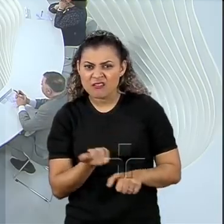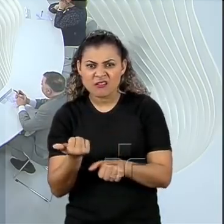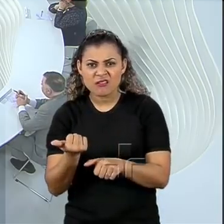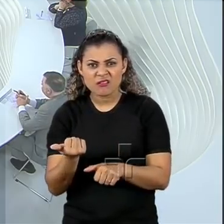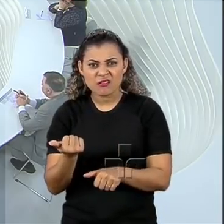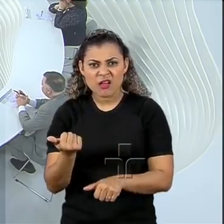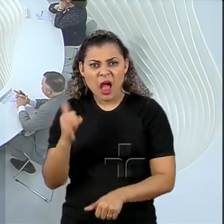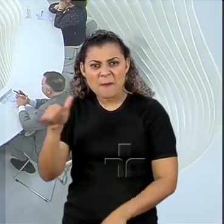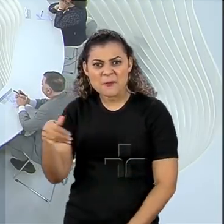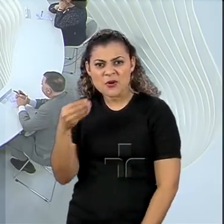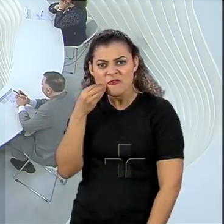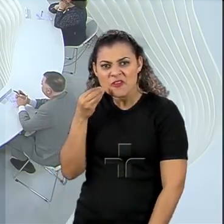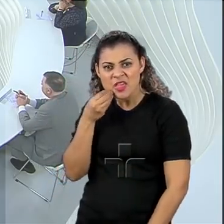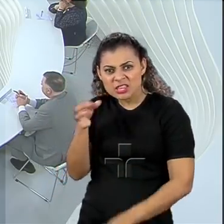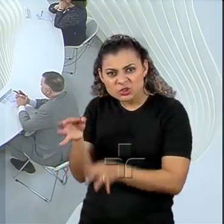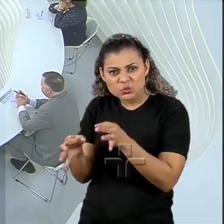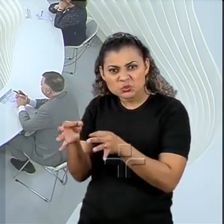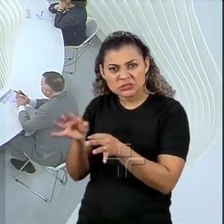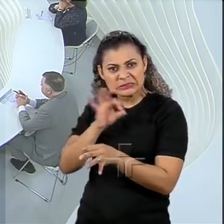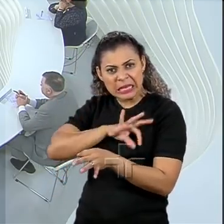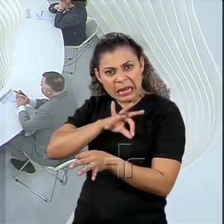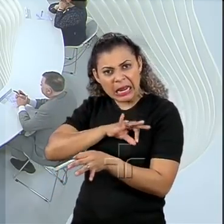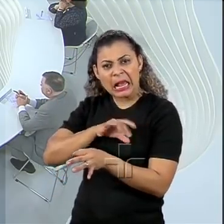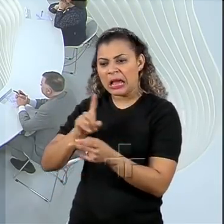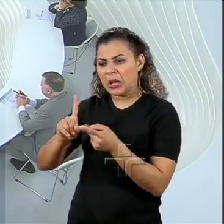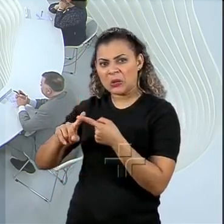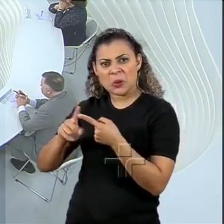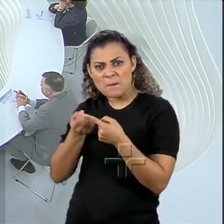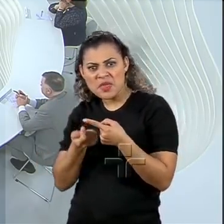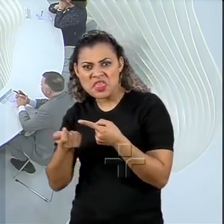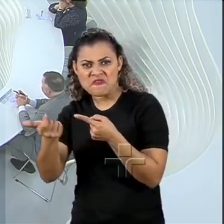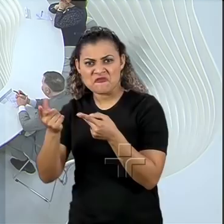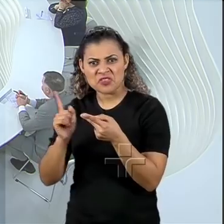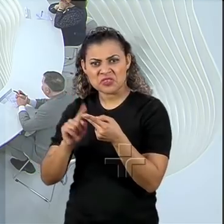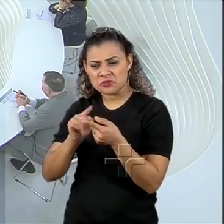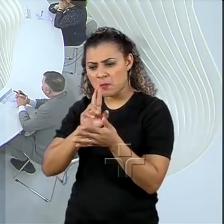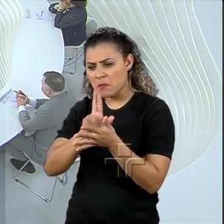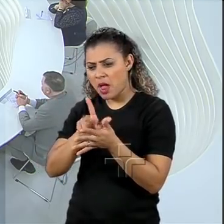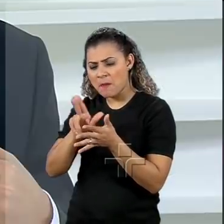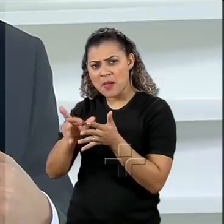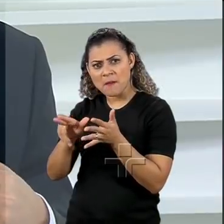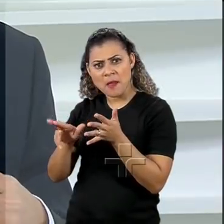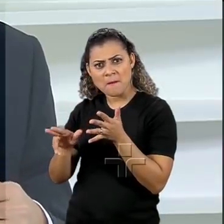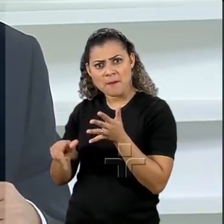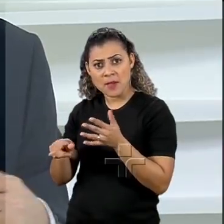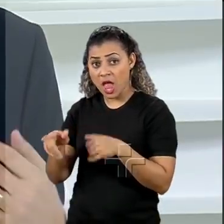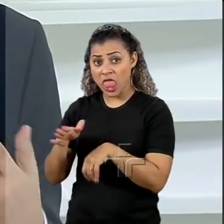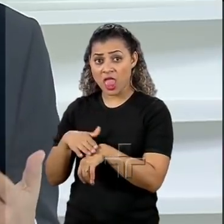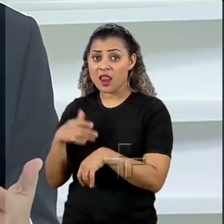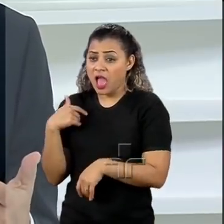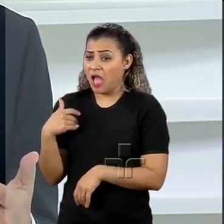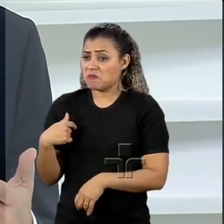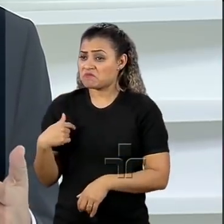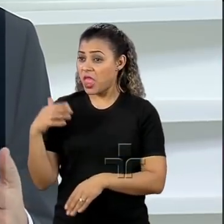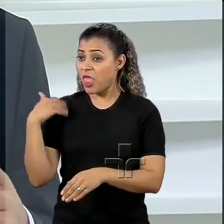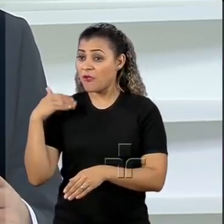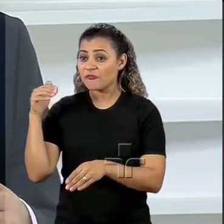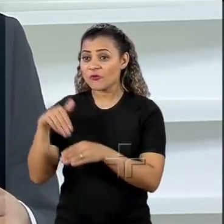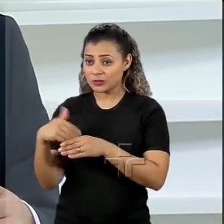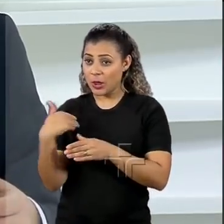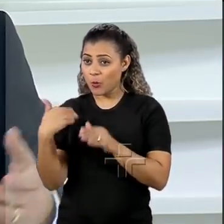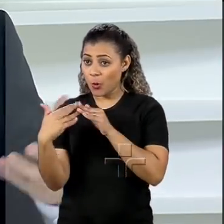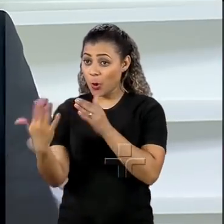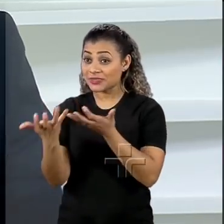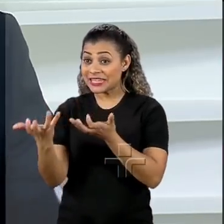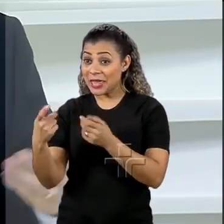etc., etc., para os próprios juízes que votam para eles mesmos, né? Não tem ninguém que controle